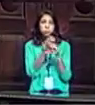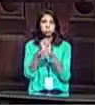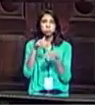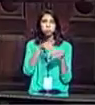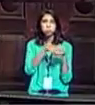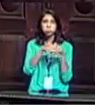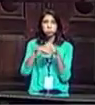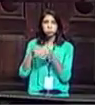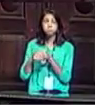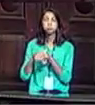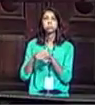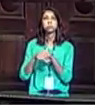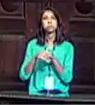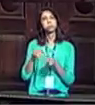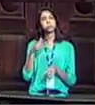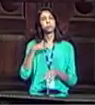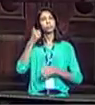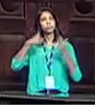tratar